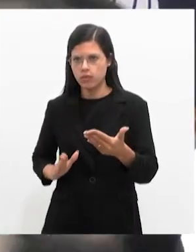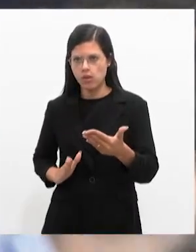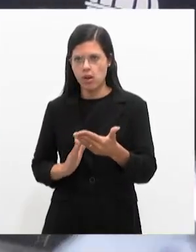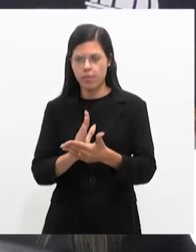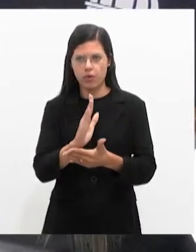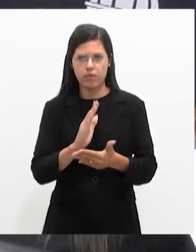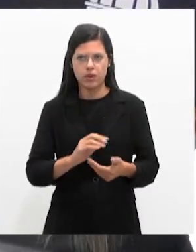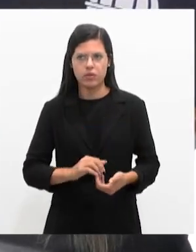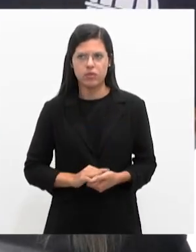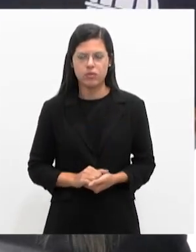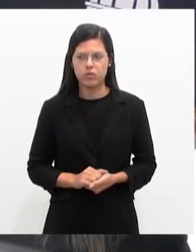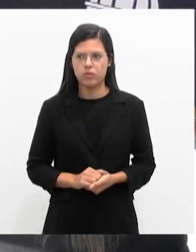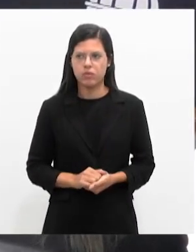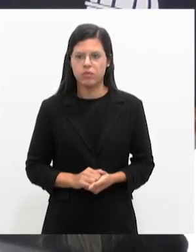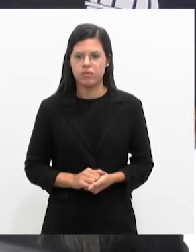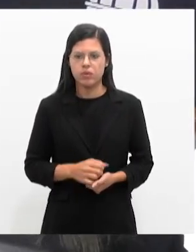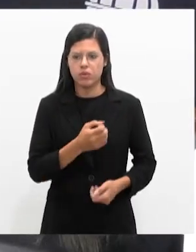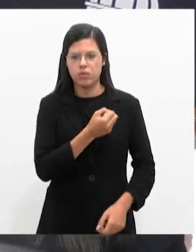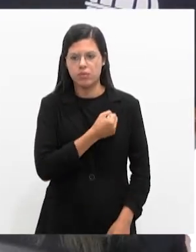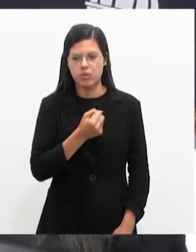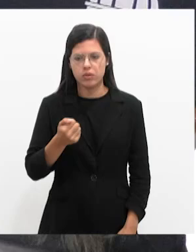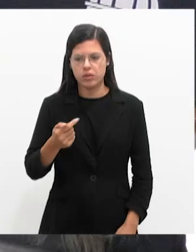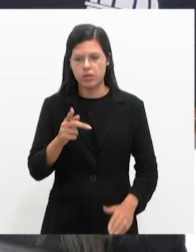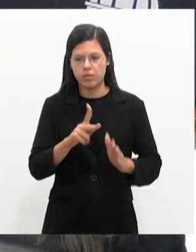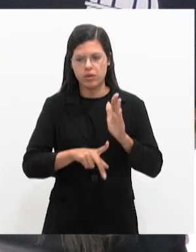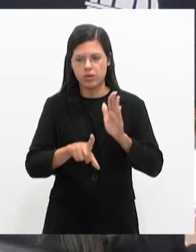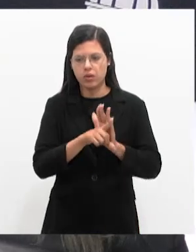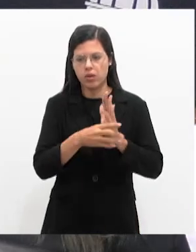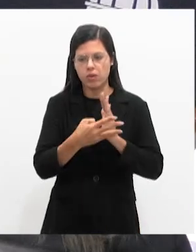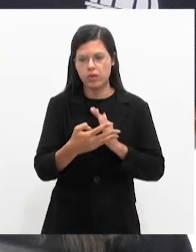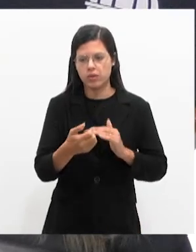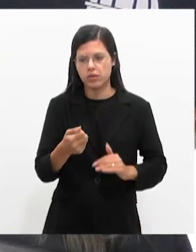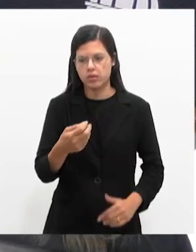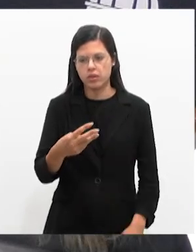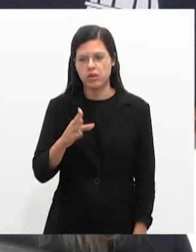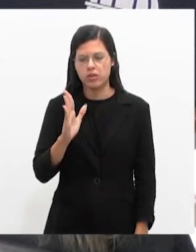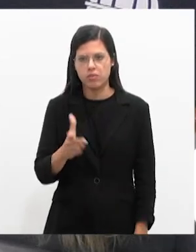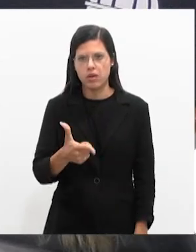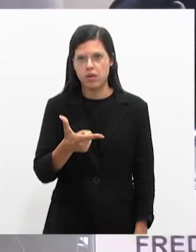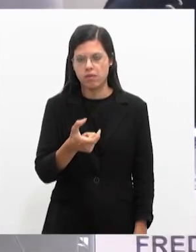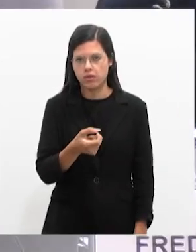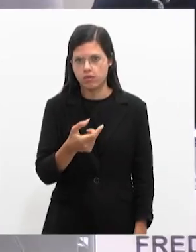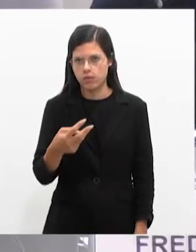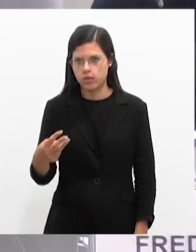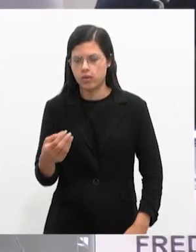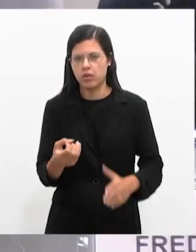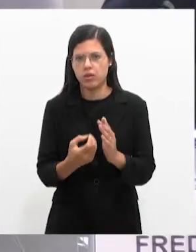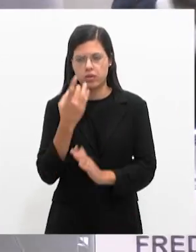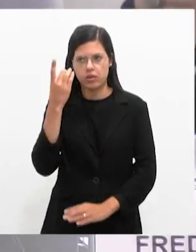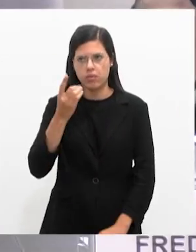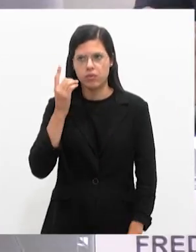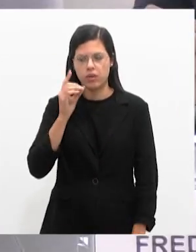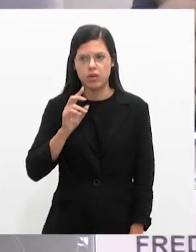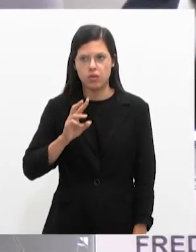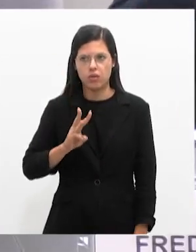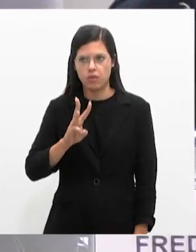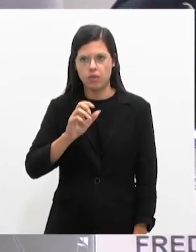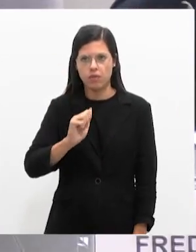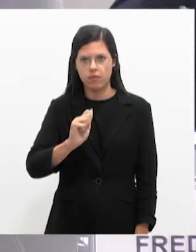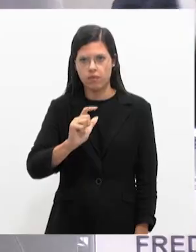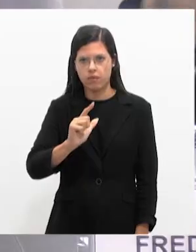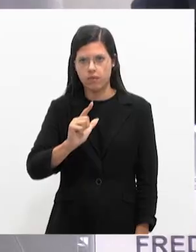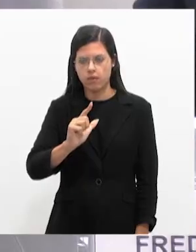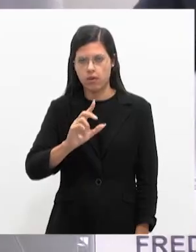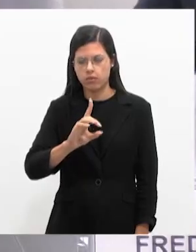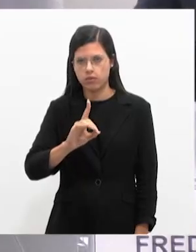estão. Aprovado. 17 da pauta, projeto de lei 413 de 23, de autoria do deputado Valdeci da Saúde, que cria o